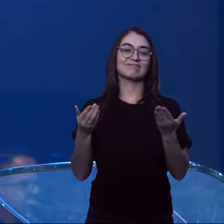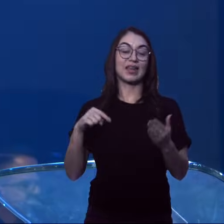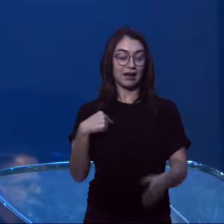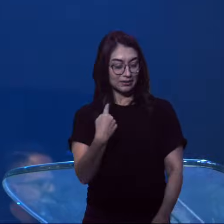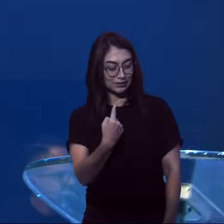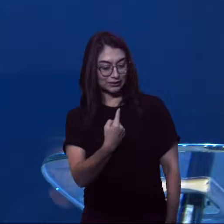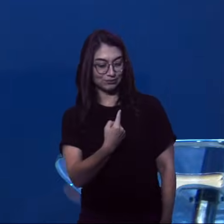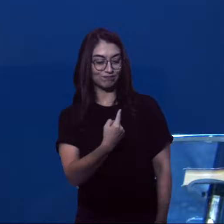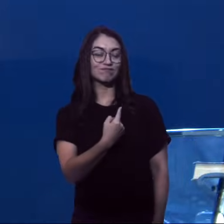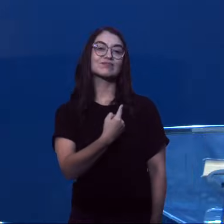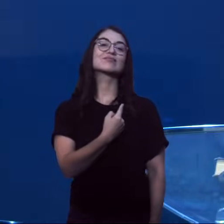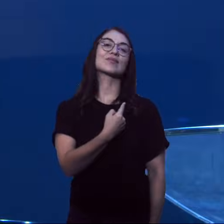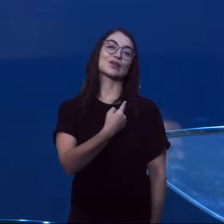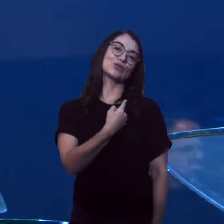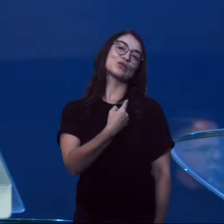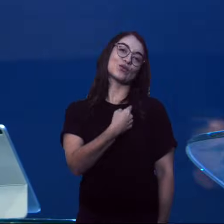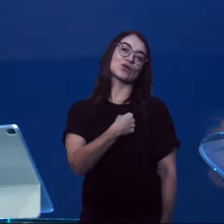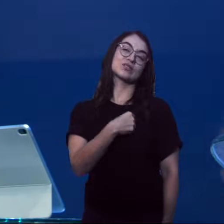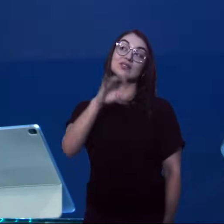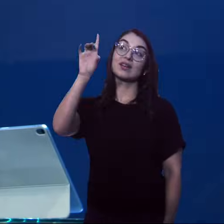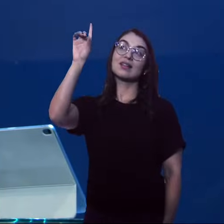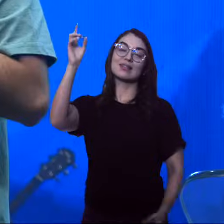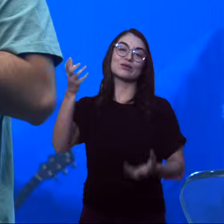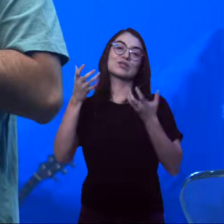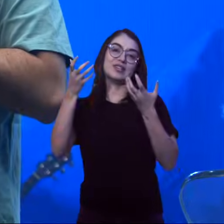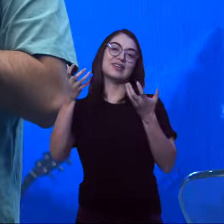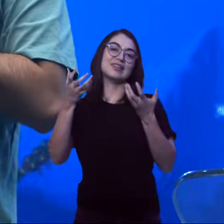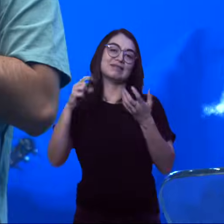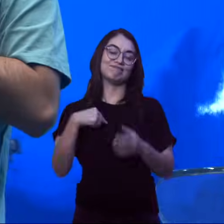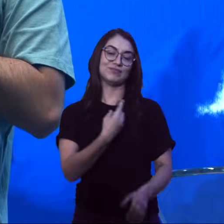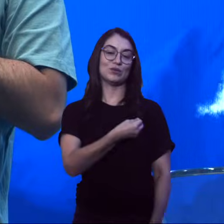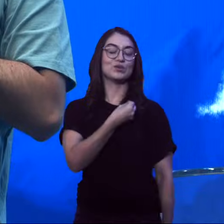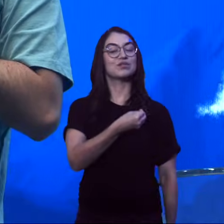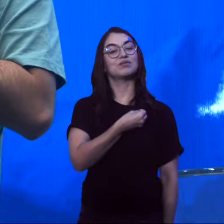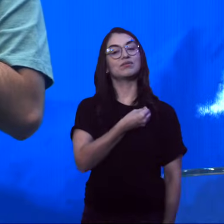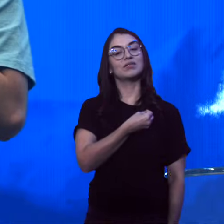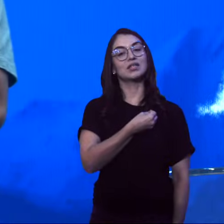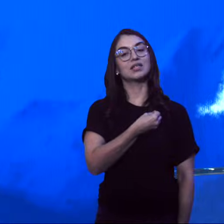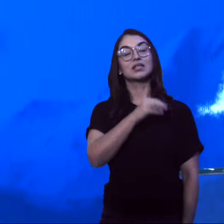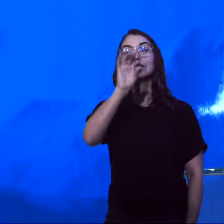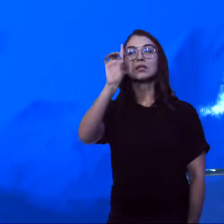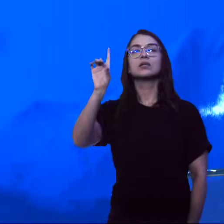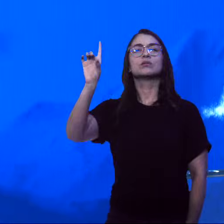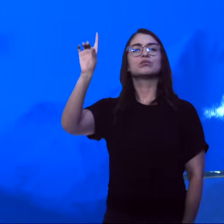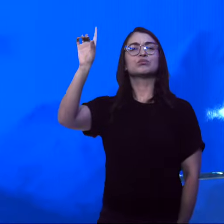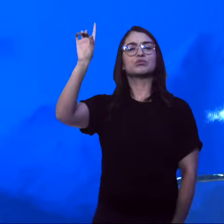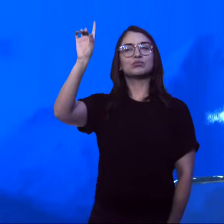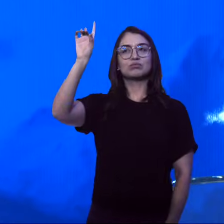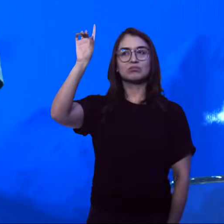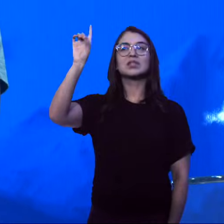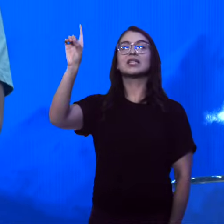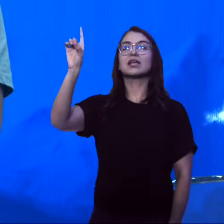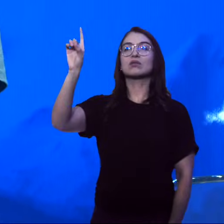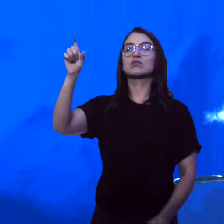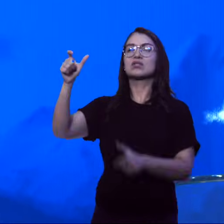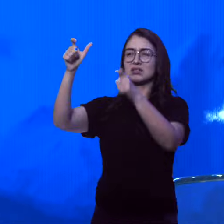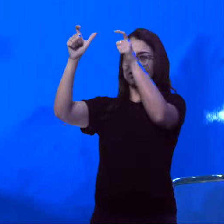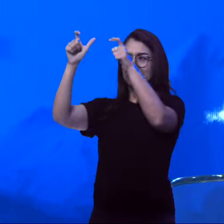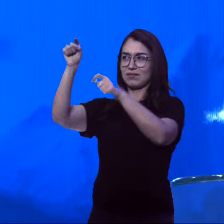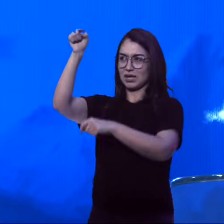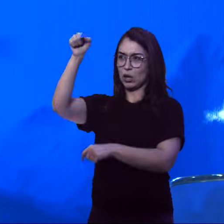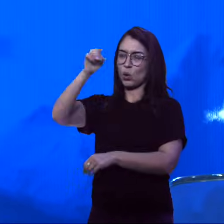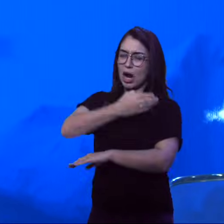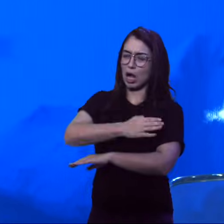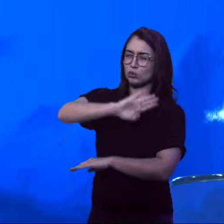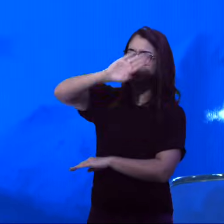prefiguração do que Deus queria fazer dentro de mim e de você. Esse Deus que visitava no monte e no templo